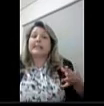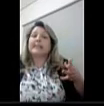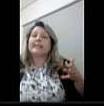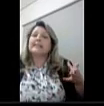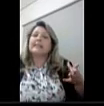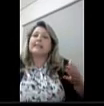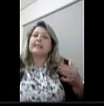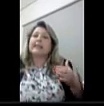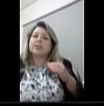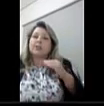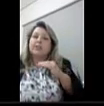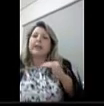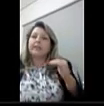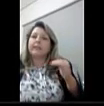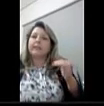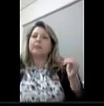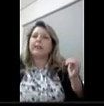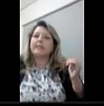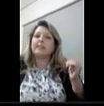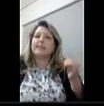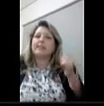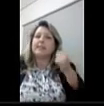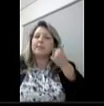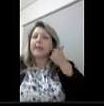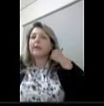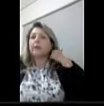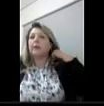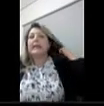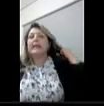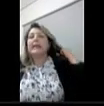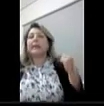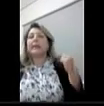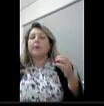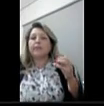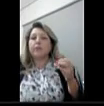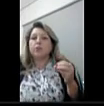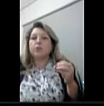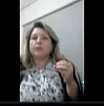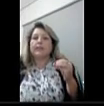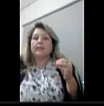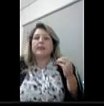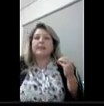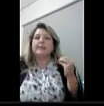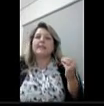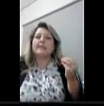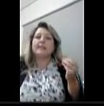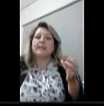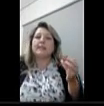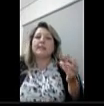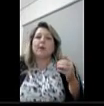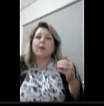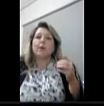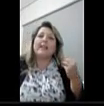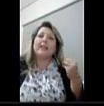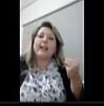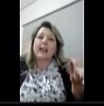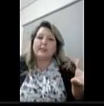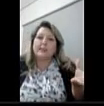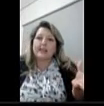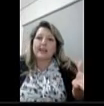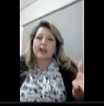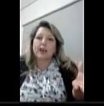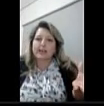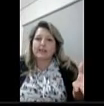essa criança, a gente vai vendo esse desempenho. Então, o professor precisa ter um olhar